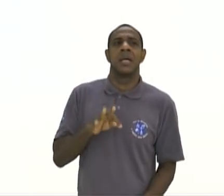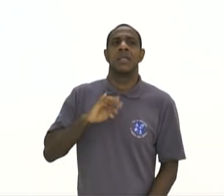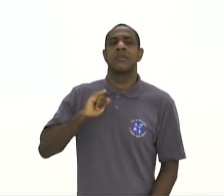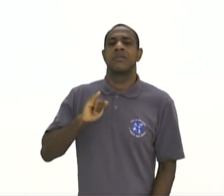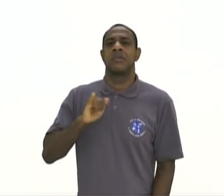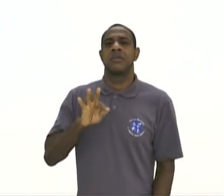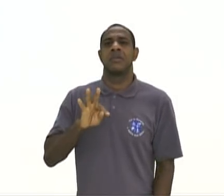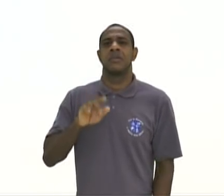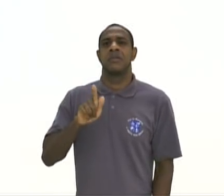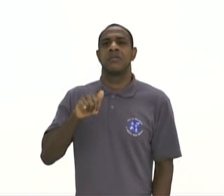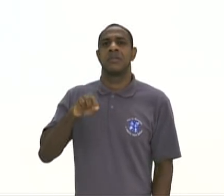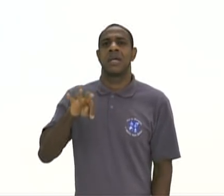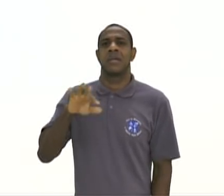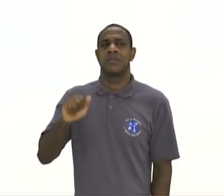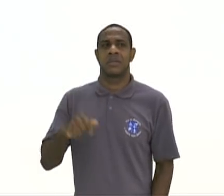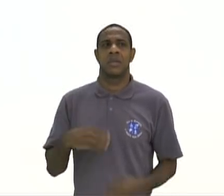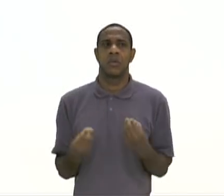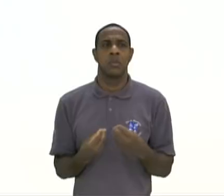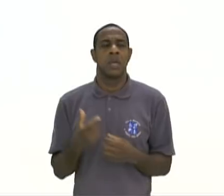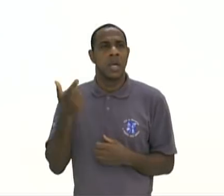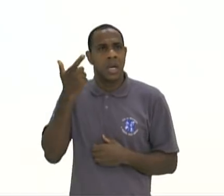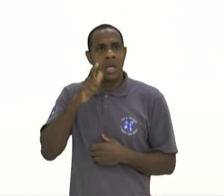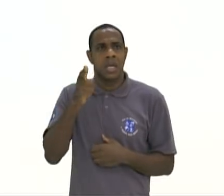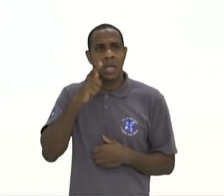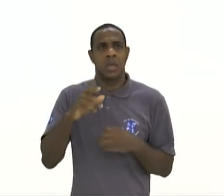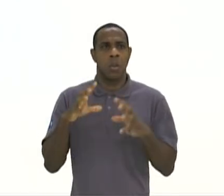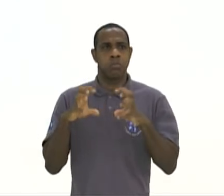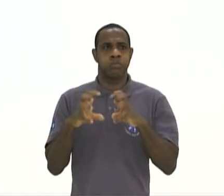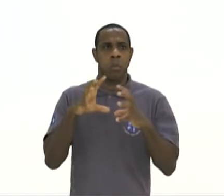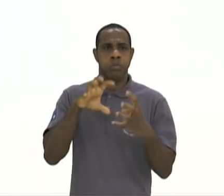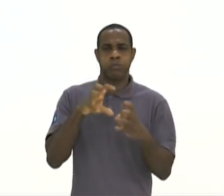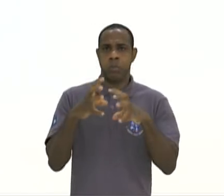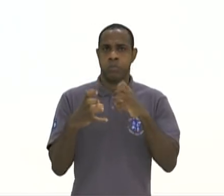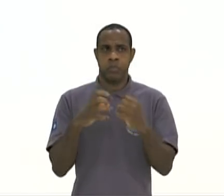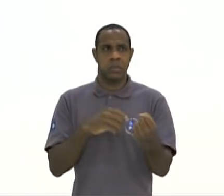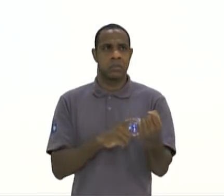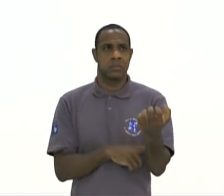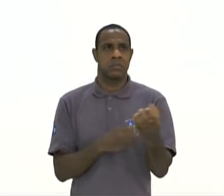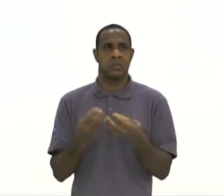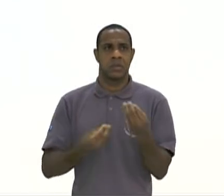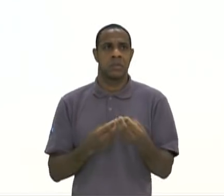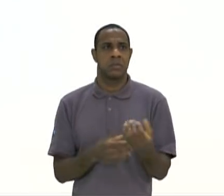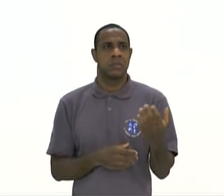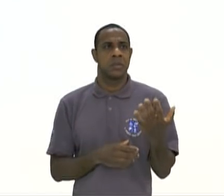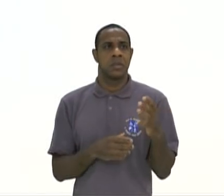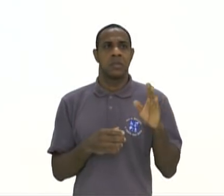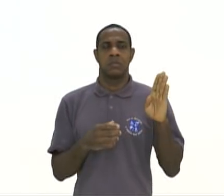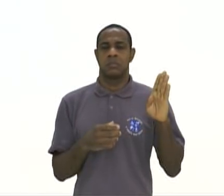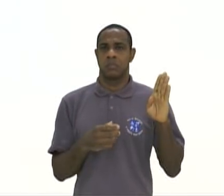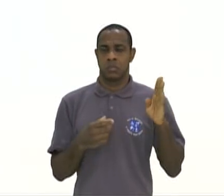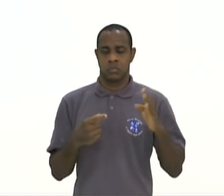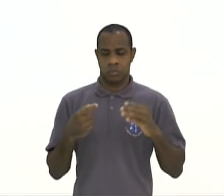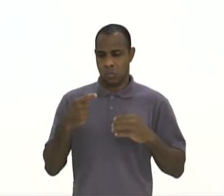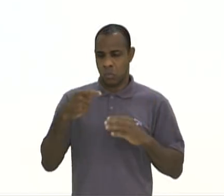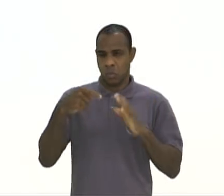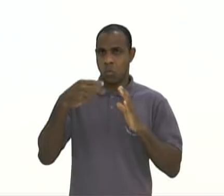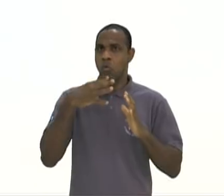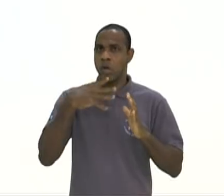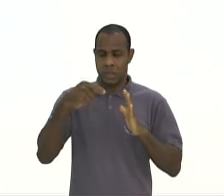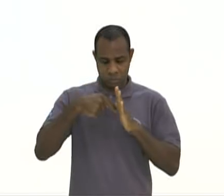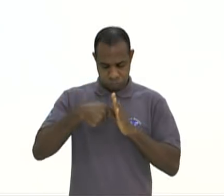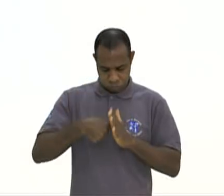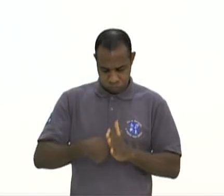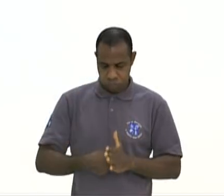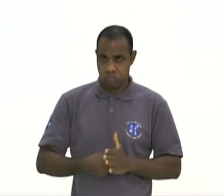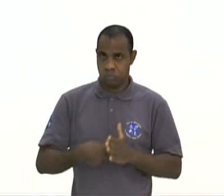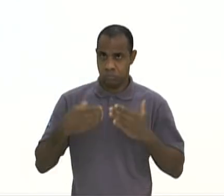no ganho muscular, que é a hipertrofia. Letra B, no autoconhecimento do corpo. Letra C, no equilíbrio muscular